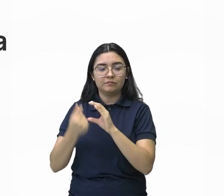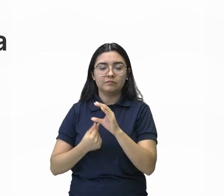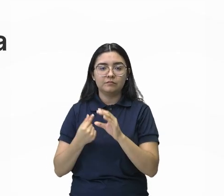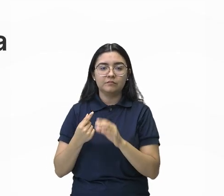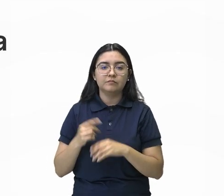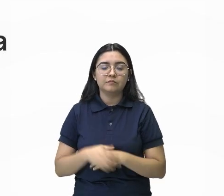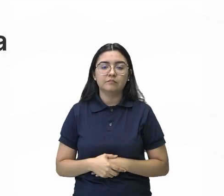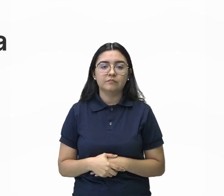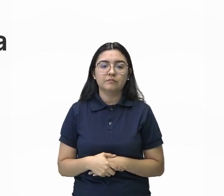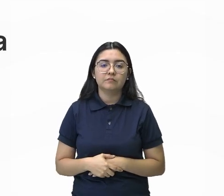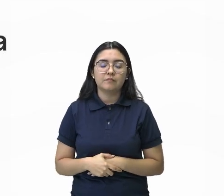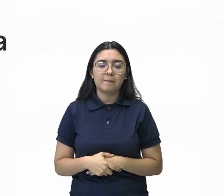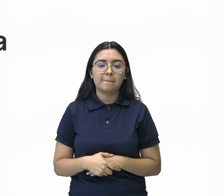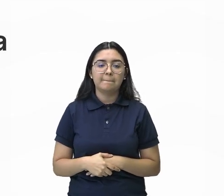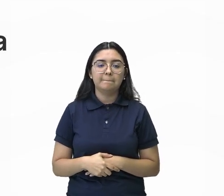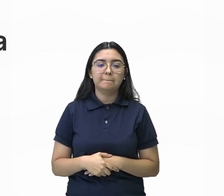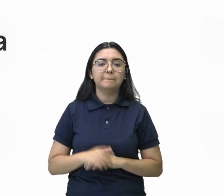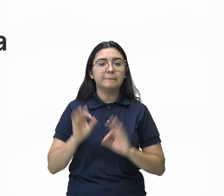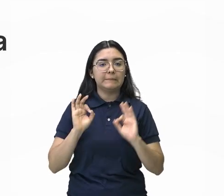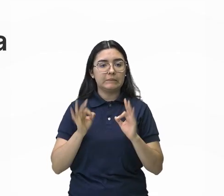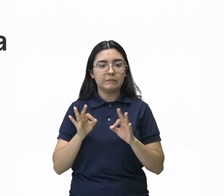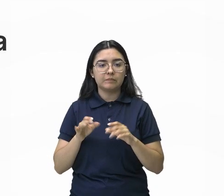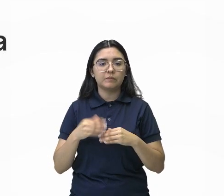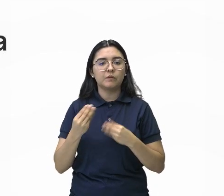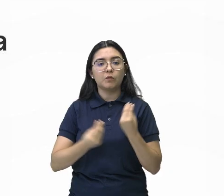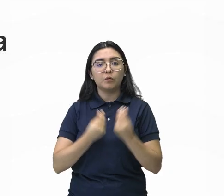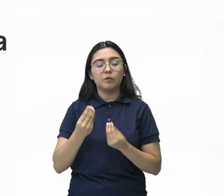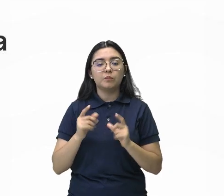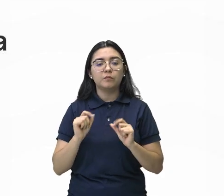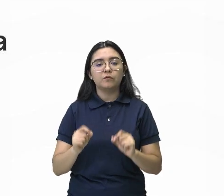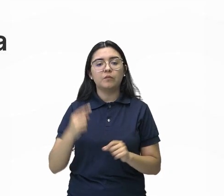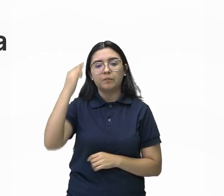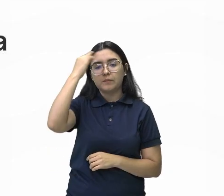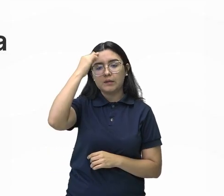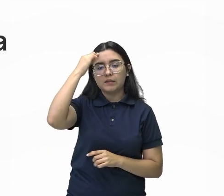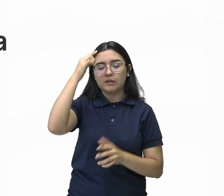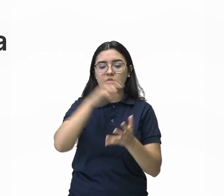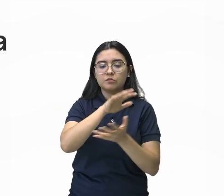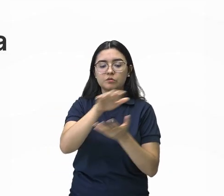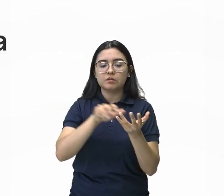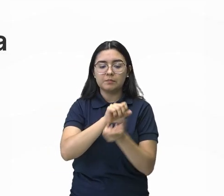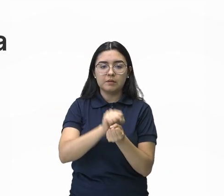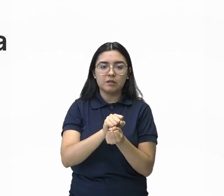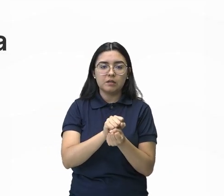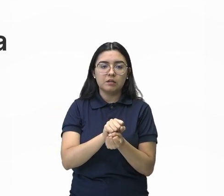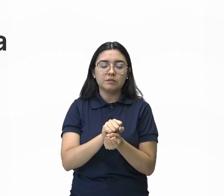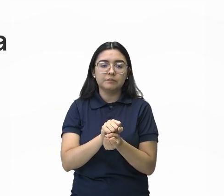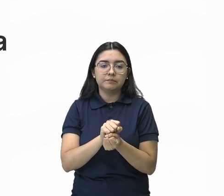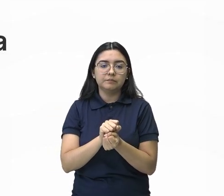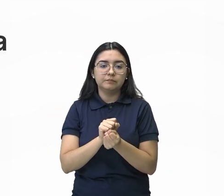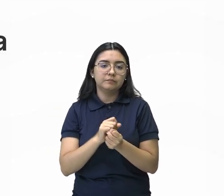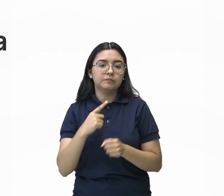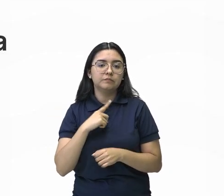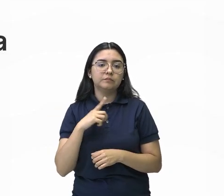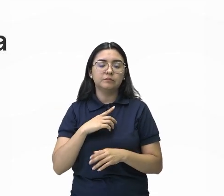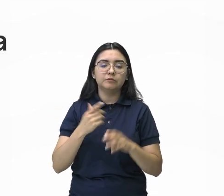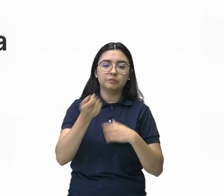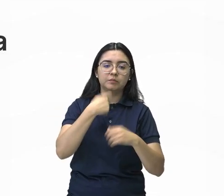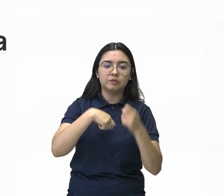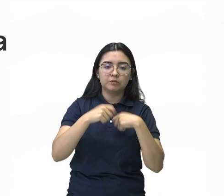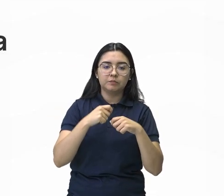capitalista. Sim, tenham certeza. Como que eu vou pensar em sustentabilidade dentro de uma